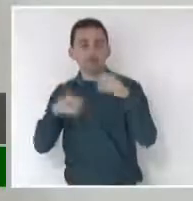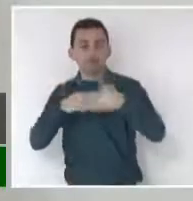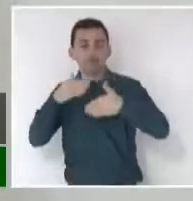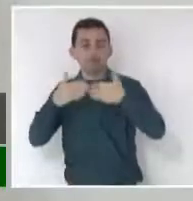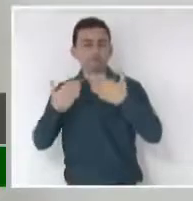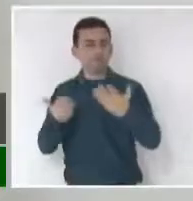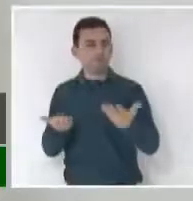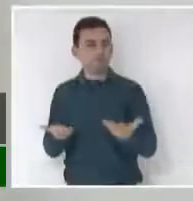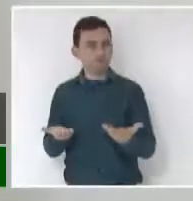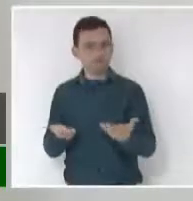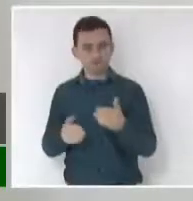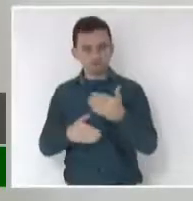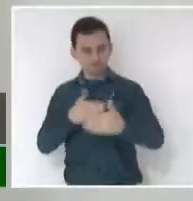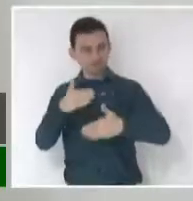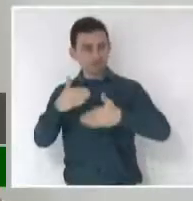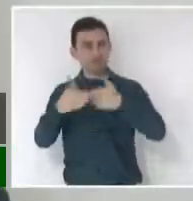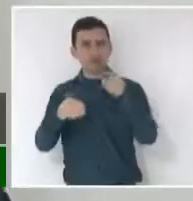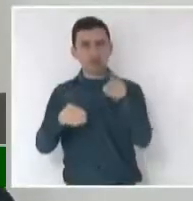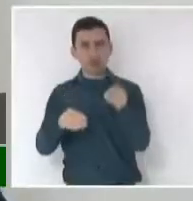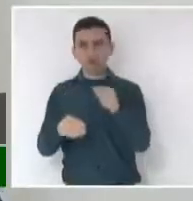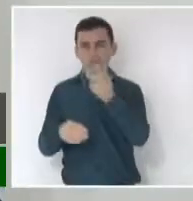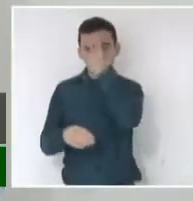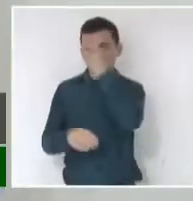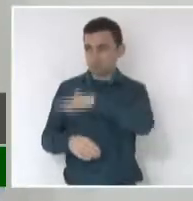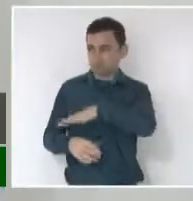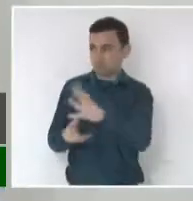este que mata a vida?